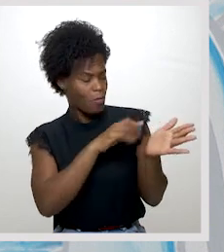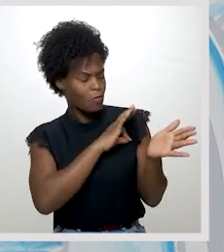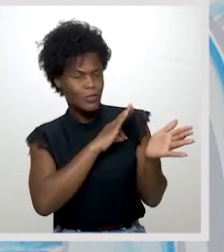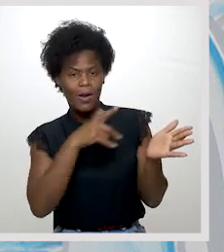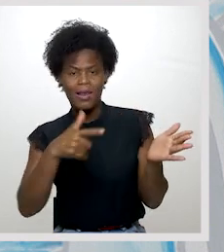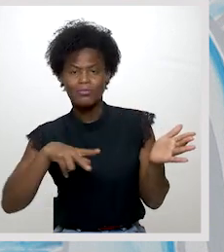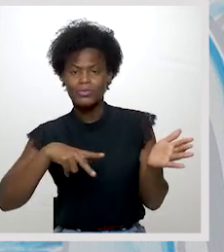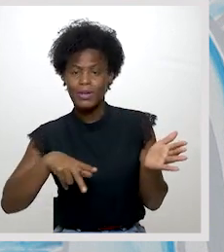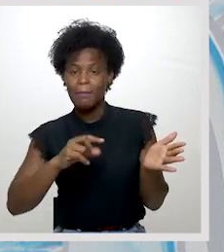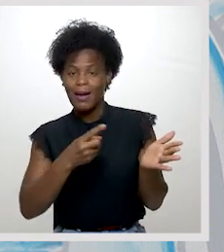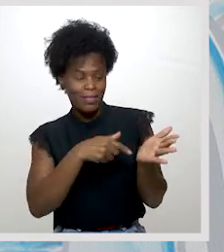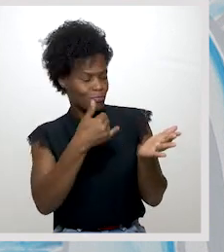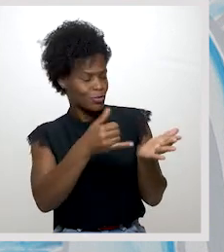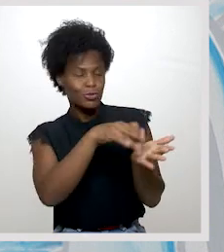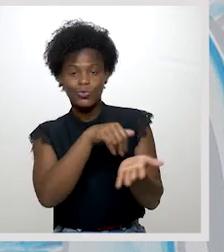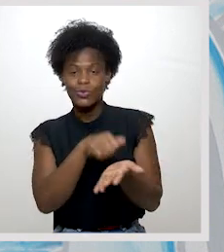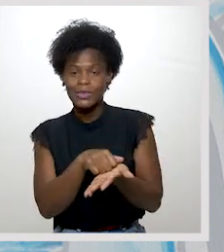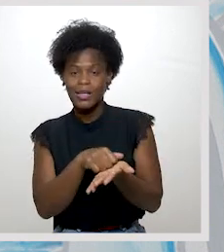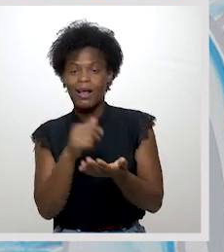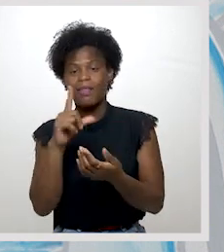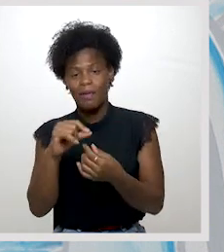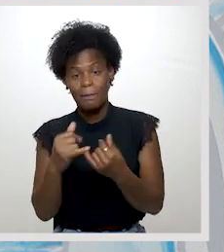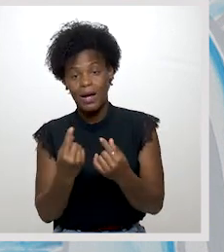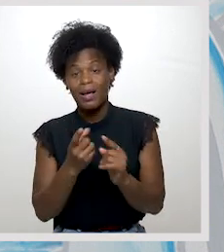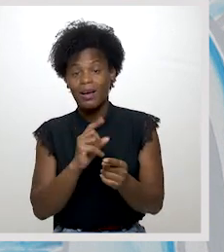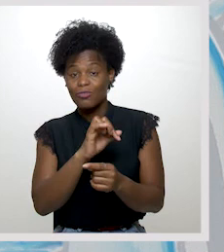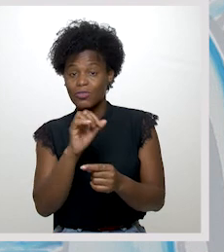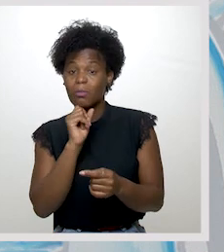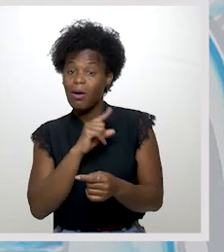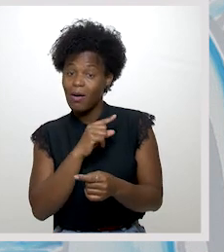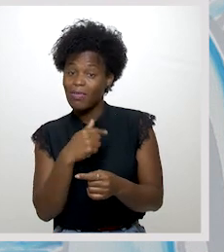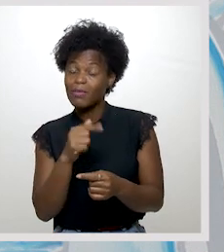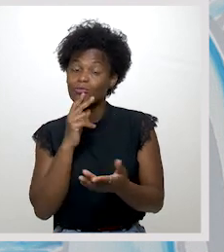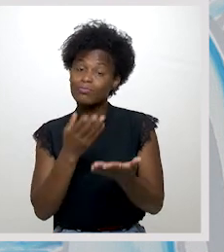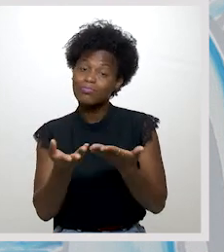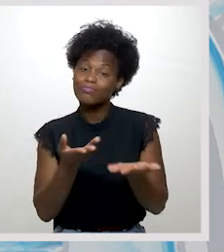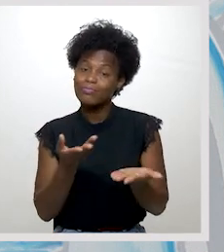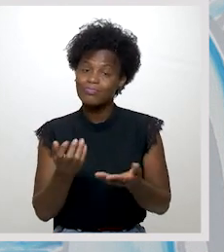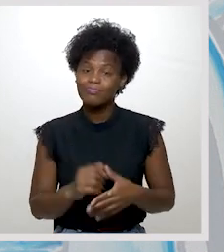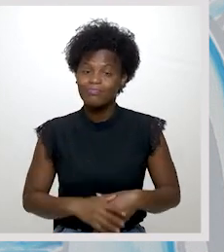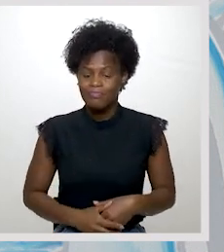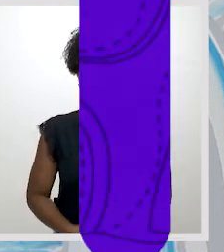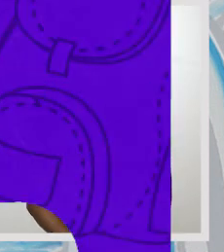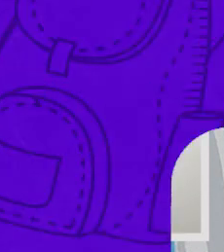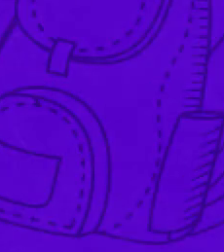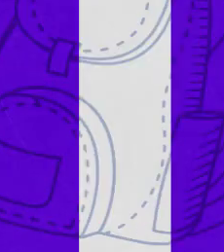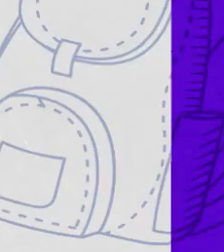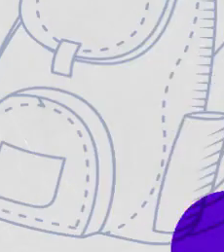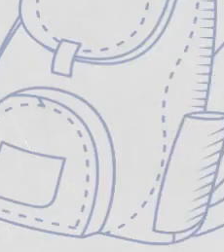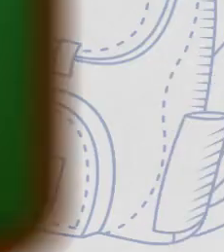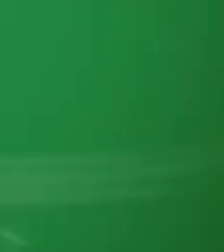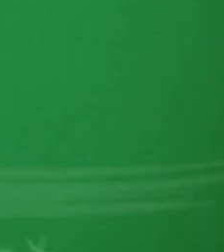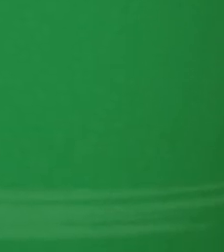de língua portuguesa para ser corrigido e também para que possam receber o feedback.